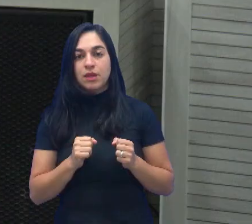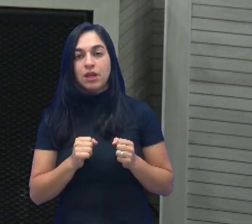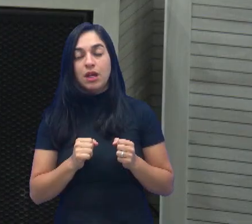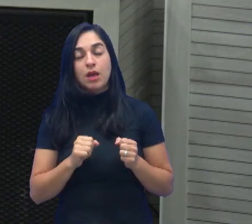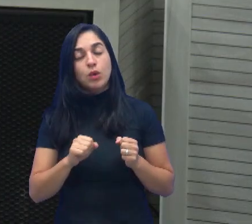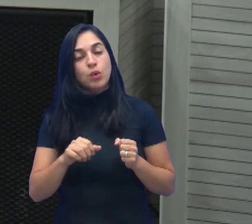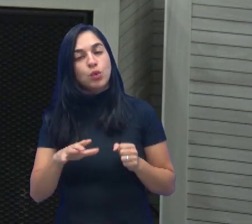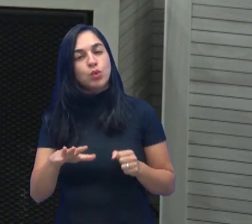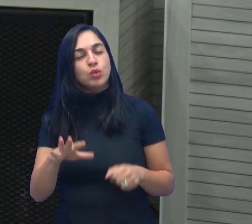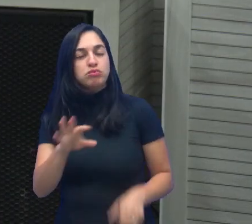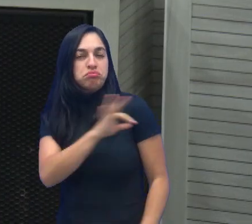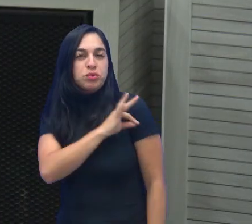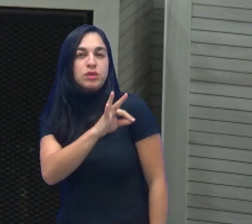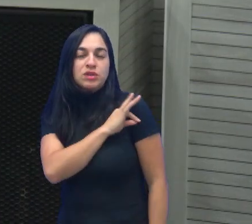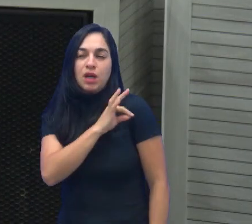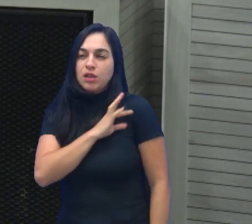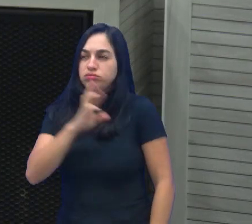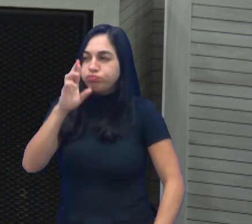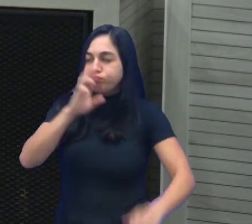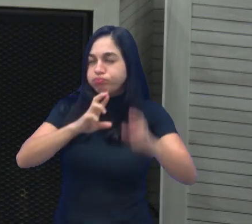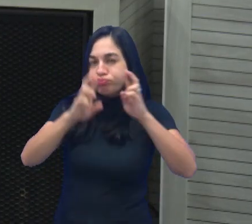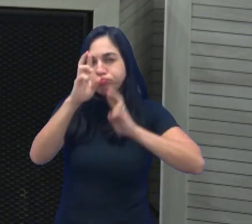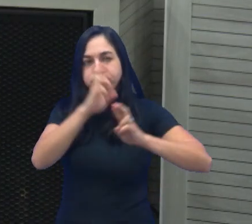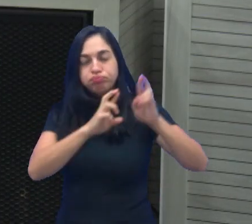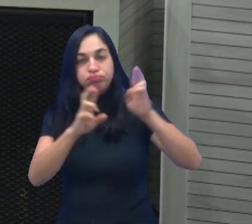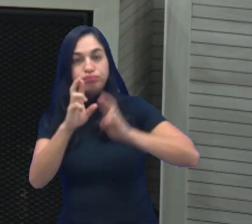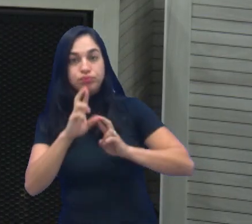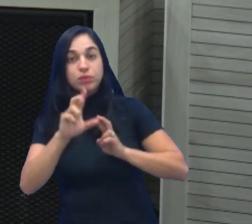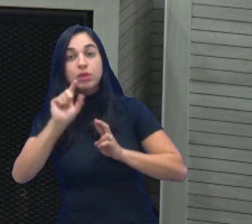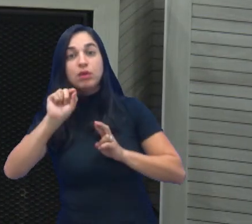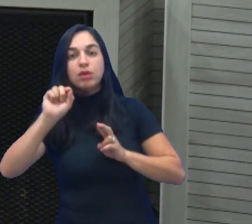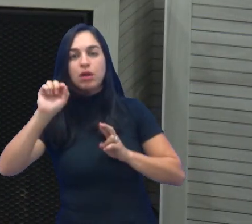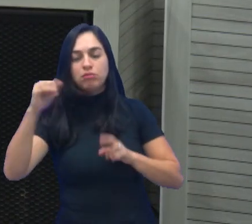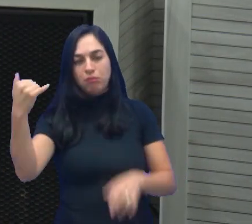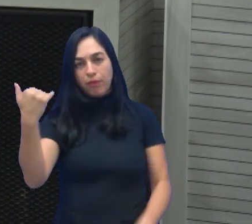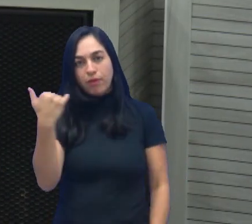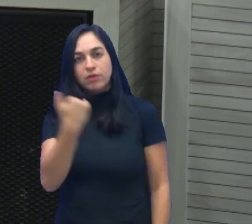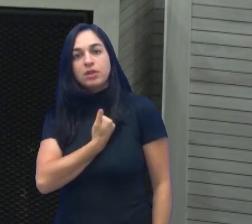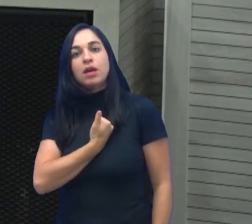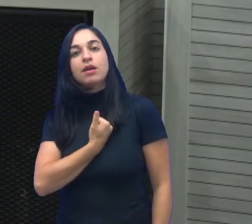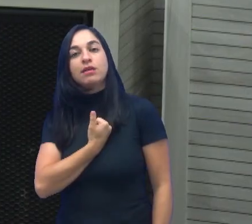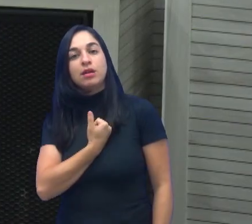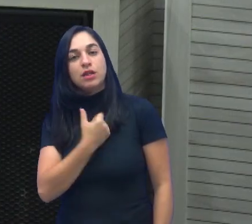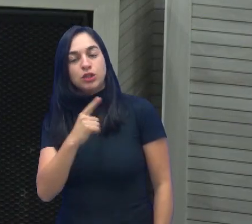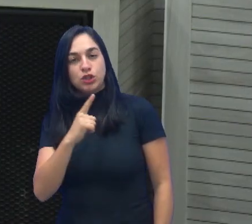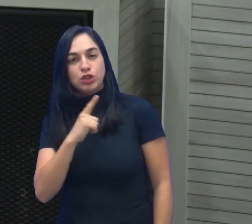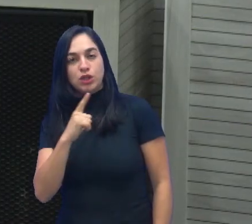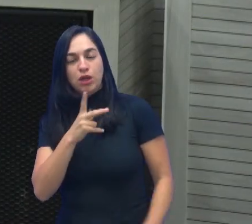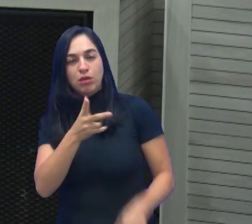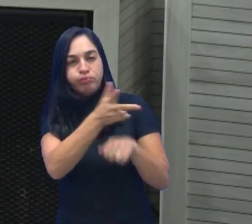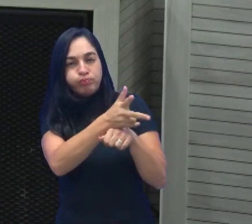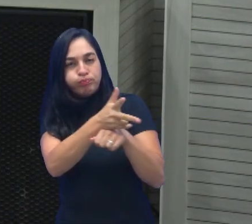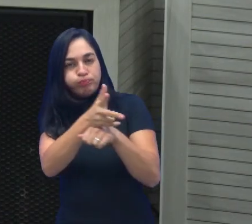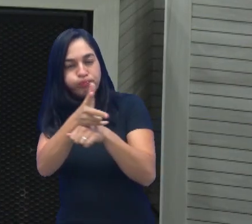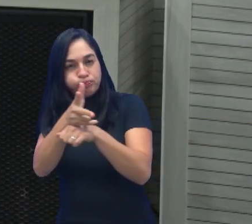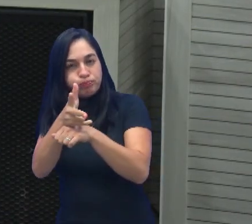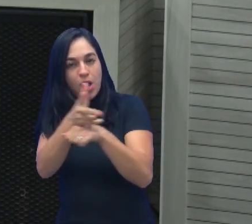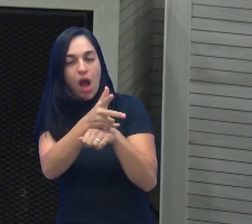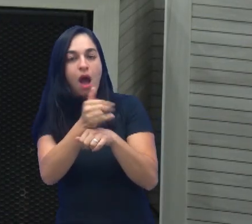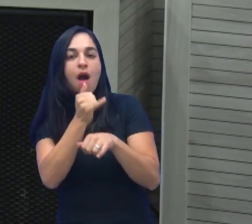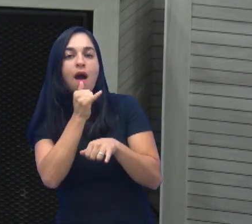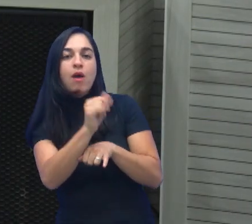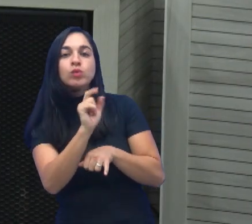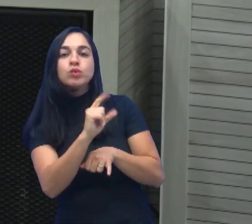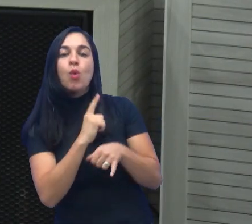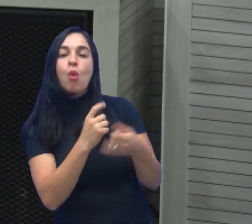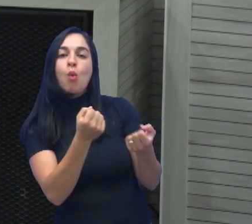militares da Força Tática receberam informações do sistema de monitoramento da cidade acerca de um veículo